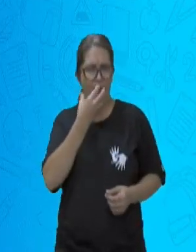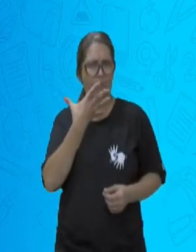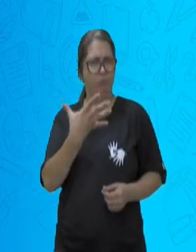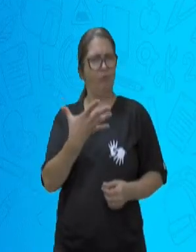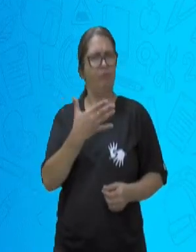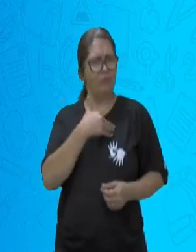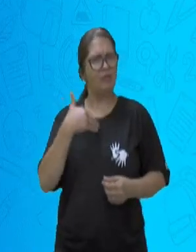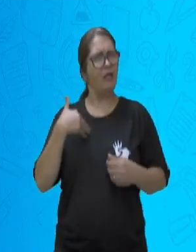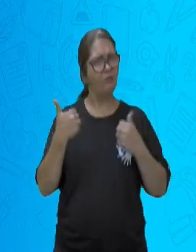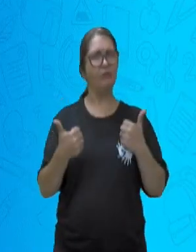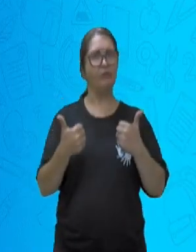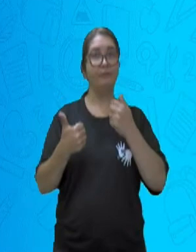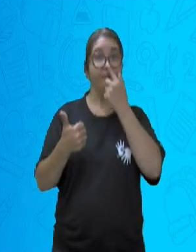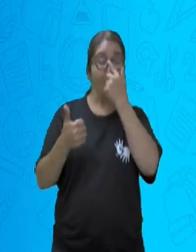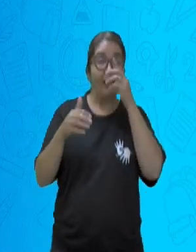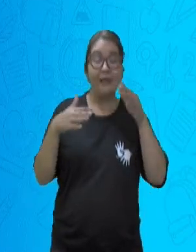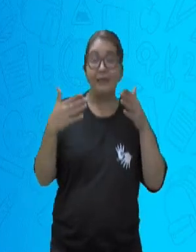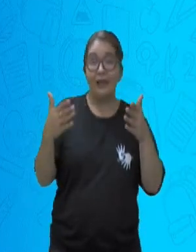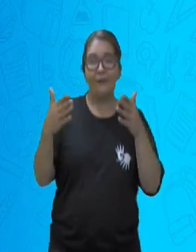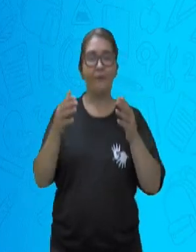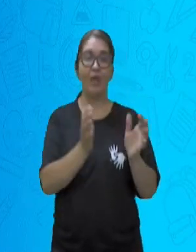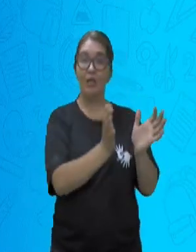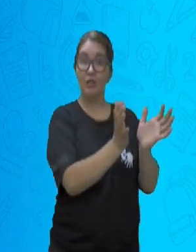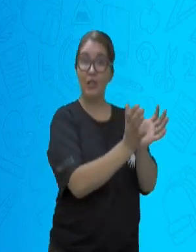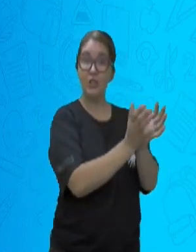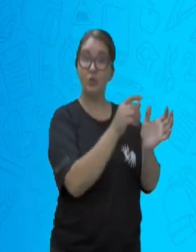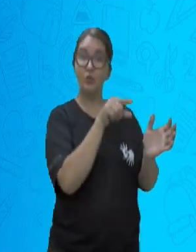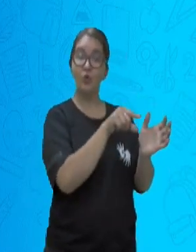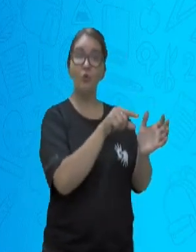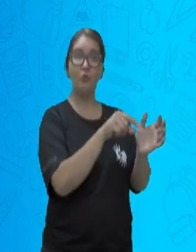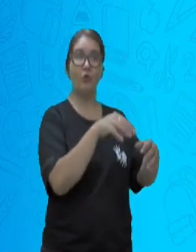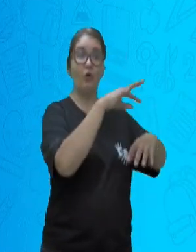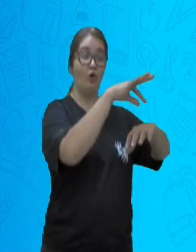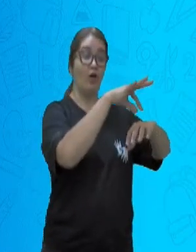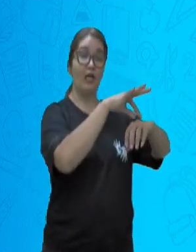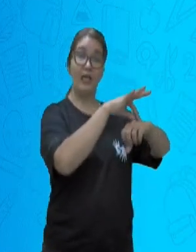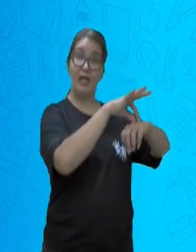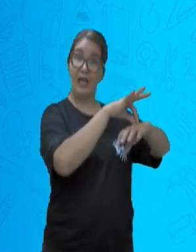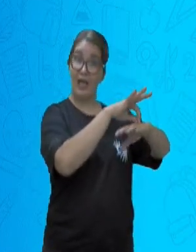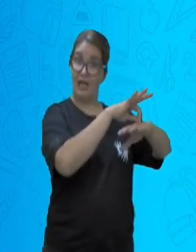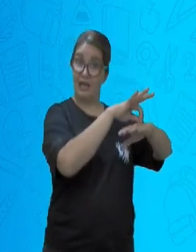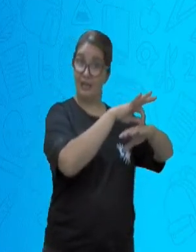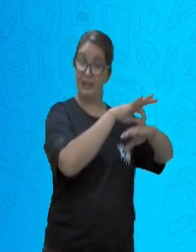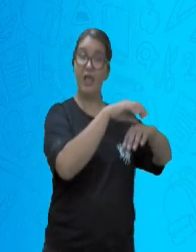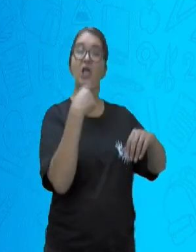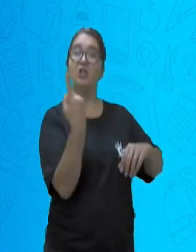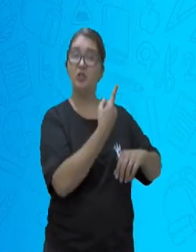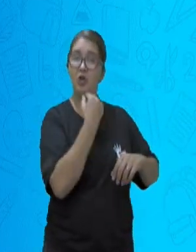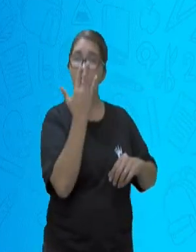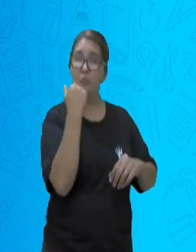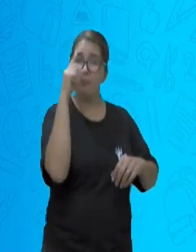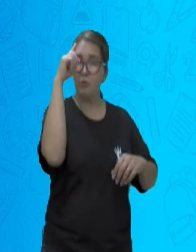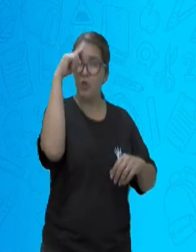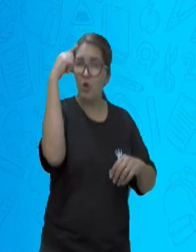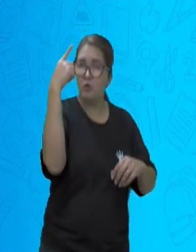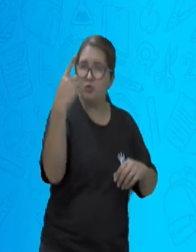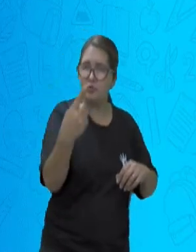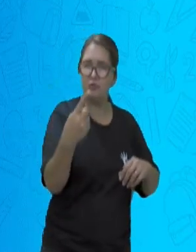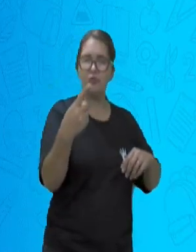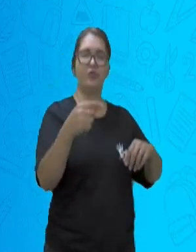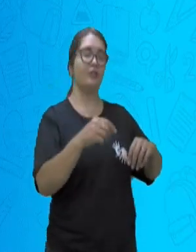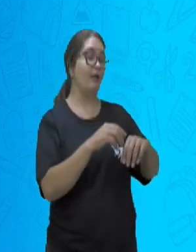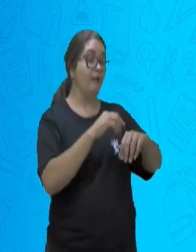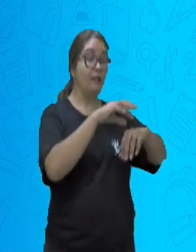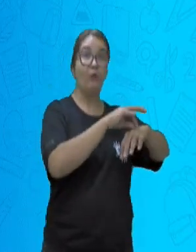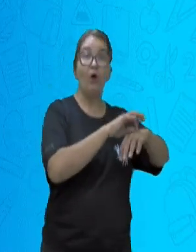temos carne, olha só, isso tudo faz parte do nosso dia a dia. As carnes, os ovos,